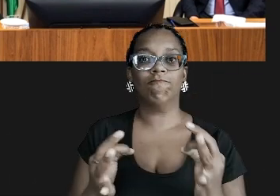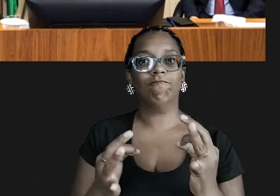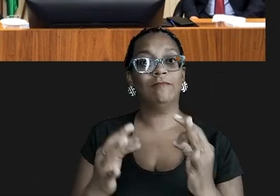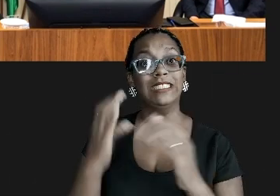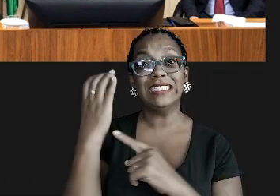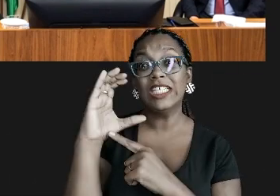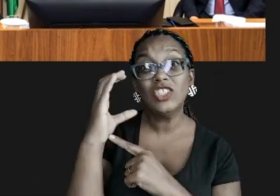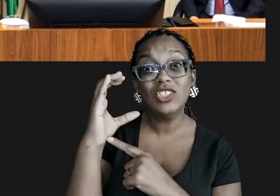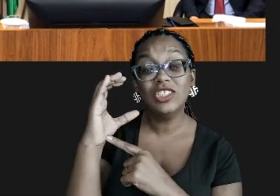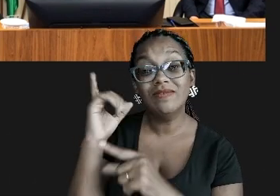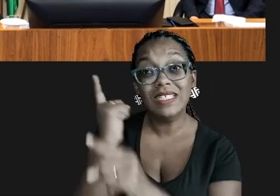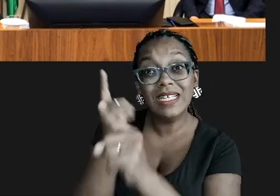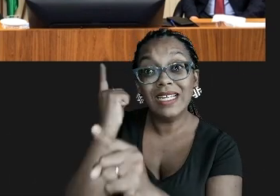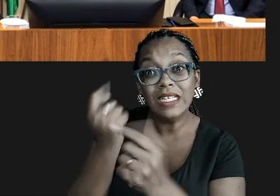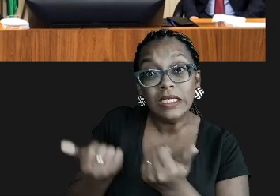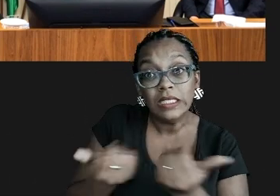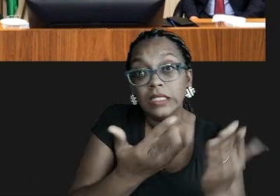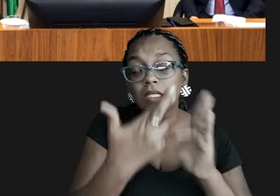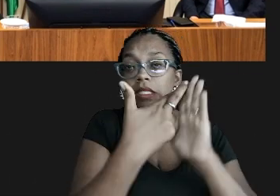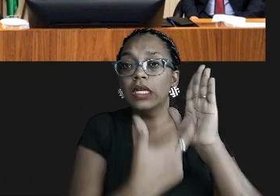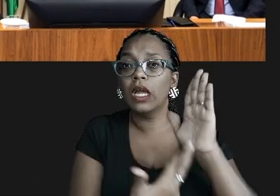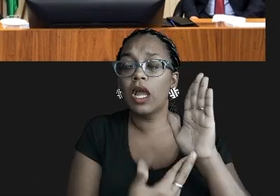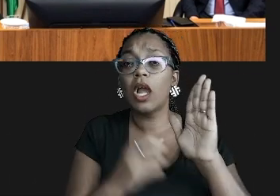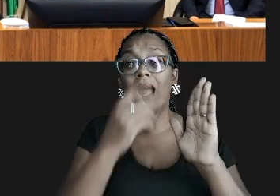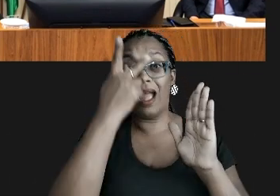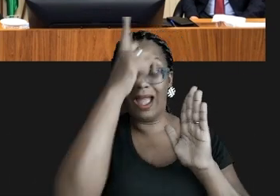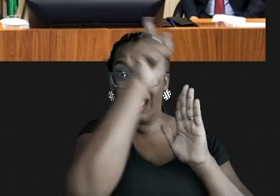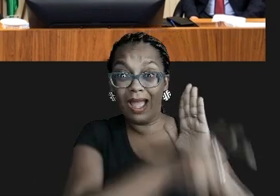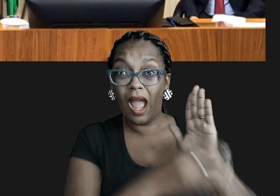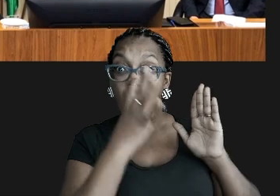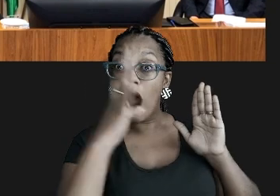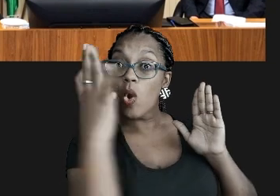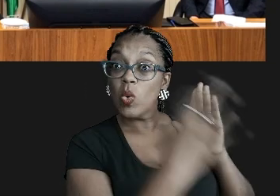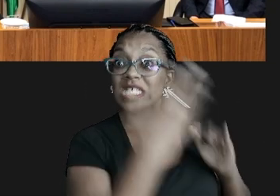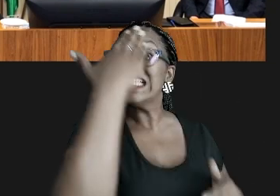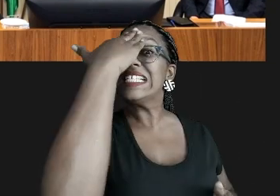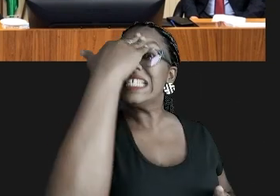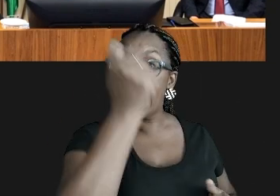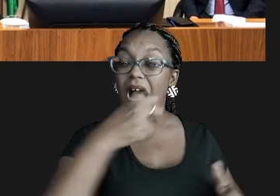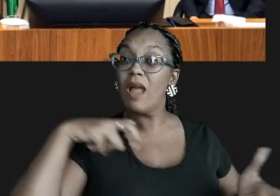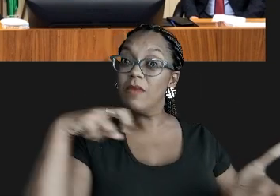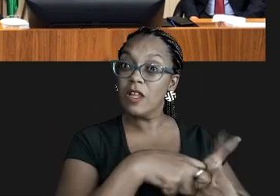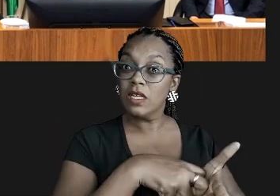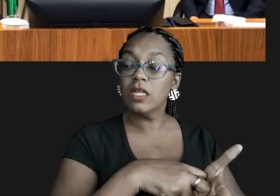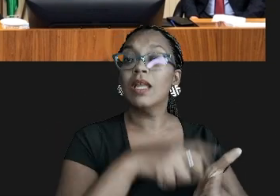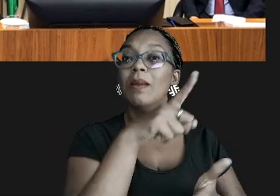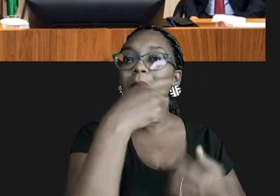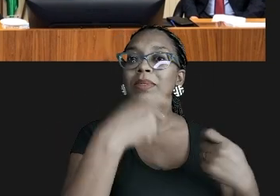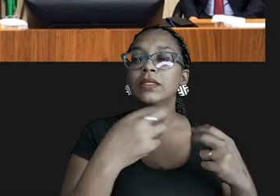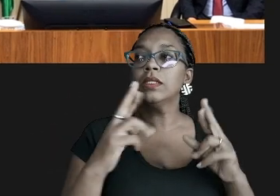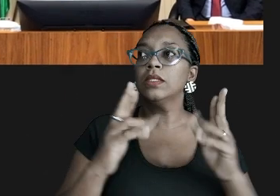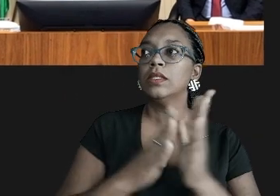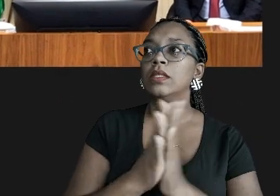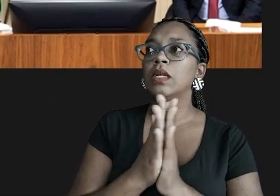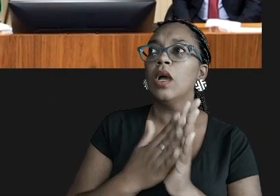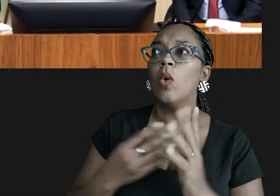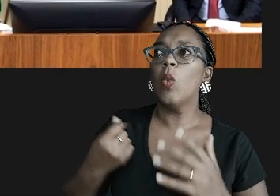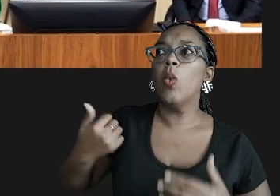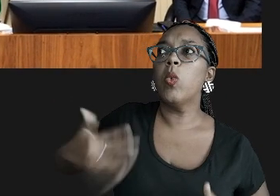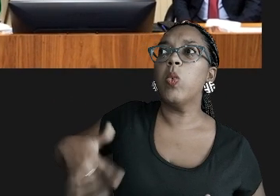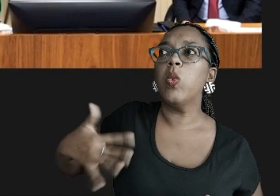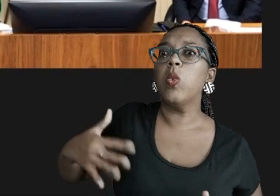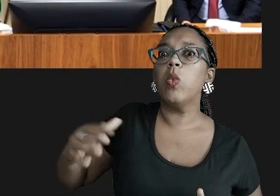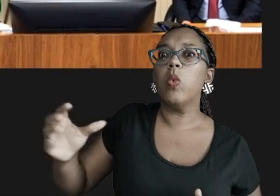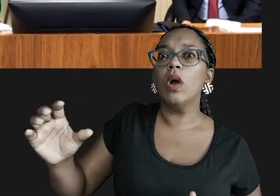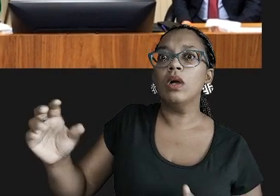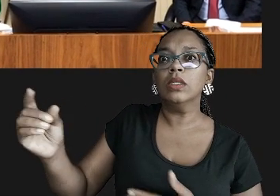científica no sentido da aplicação da sanção o próprio acusado quando ele sabe que vai ser condenado ele tem que ter expectativa de quanto que vai ser a